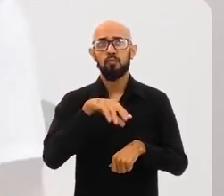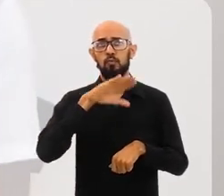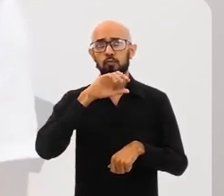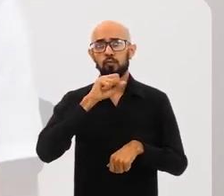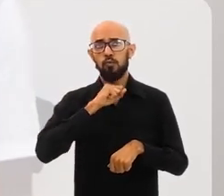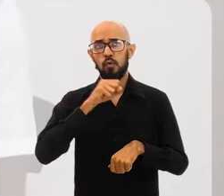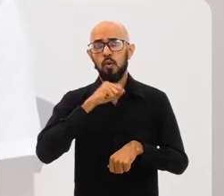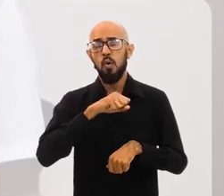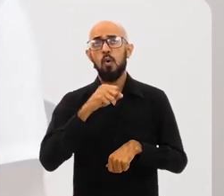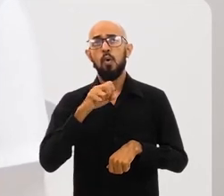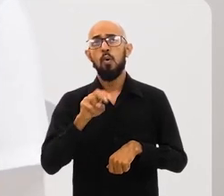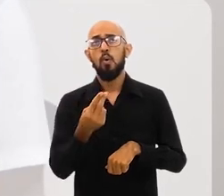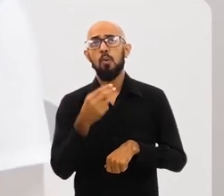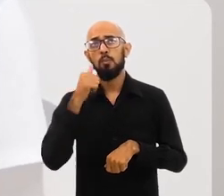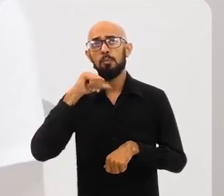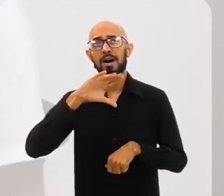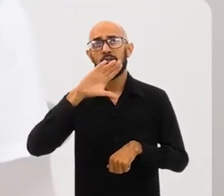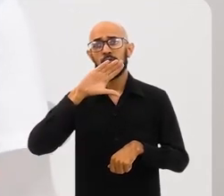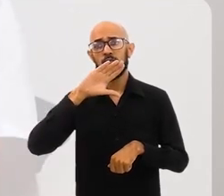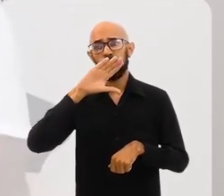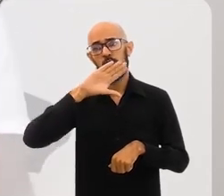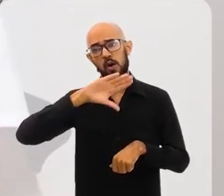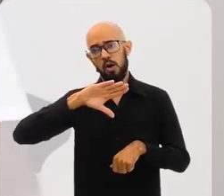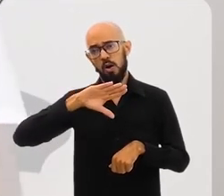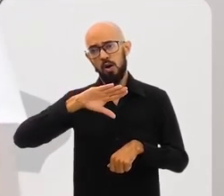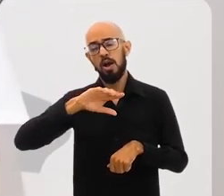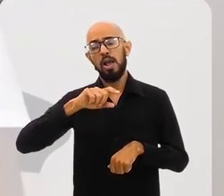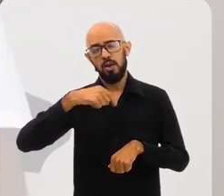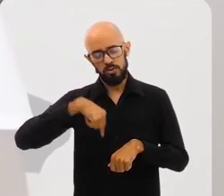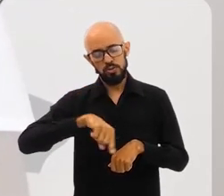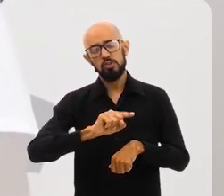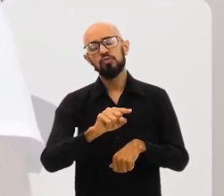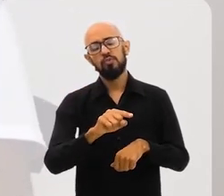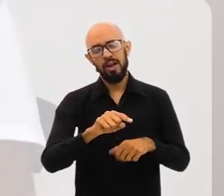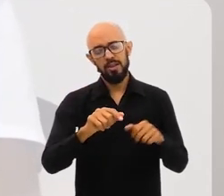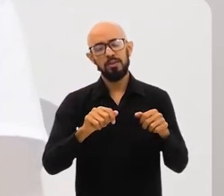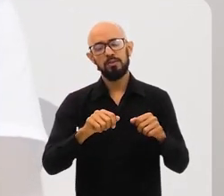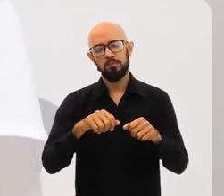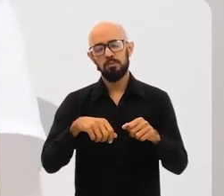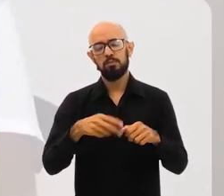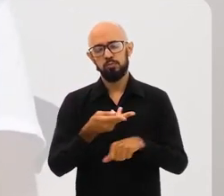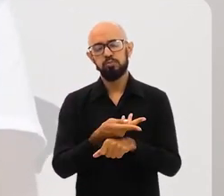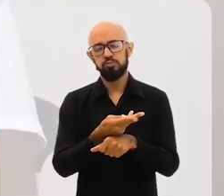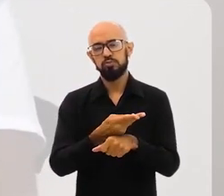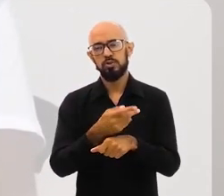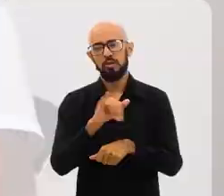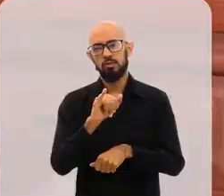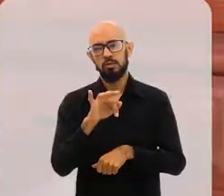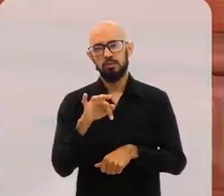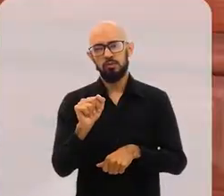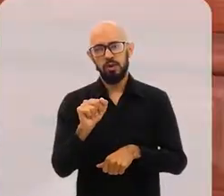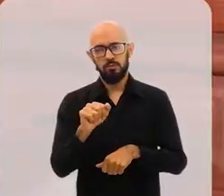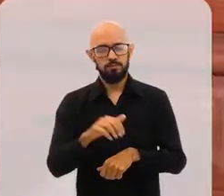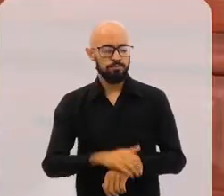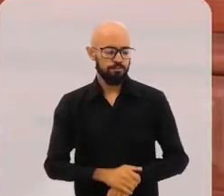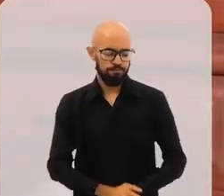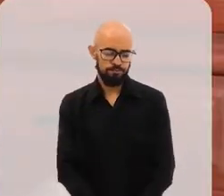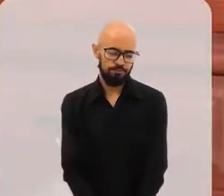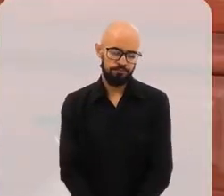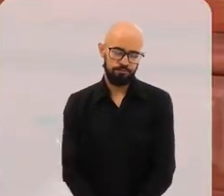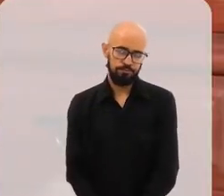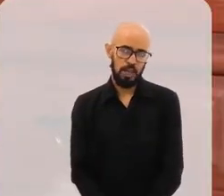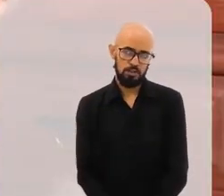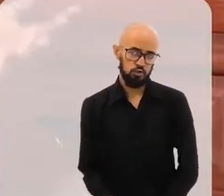alguém mais experiente para lidar com aquela situação é aí que a gente vai buscar IFA É nesse momento que foi buscar tá ao